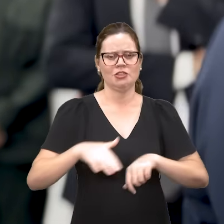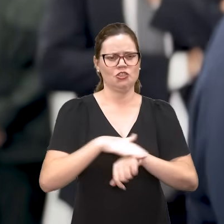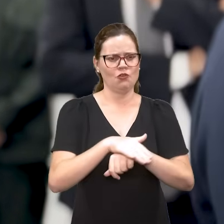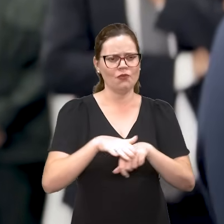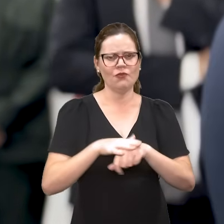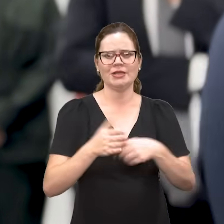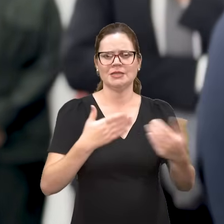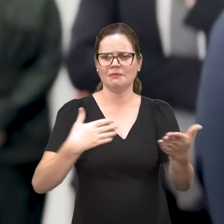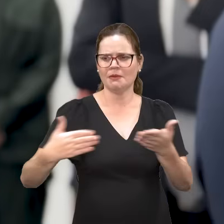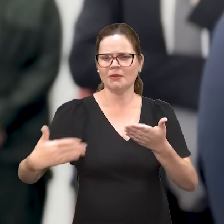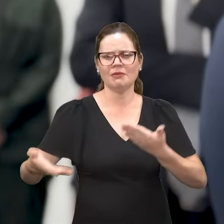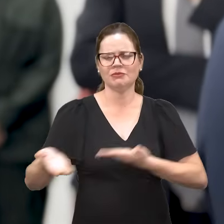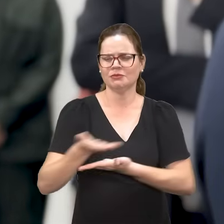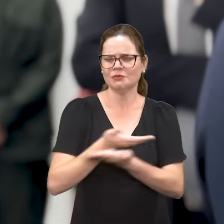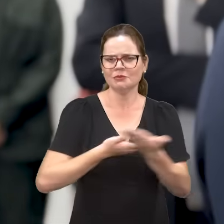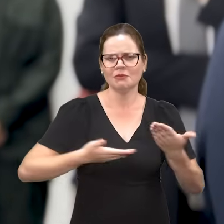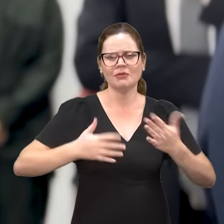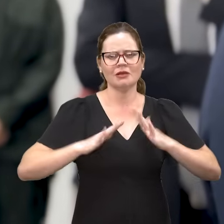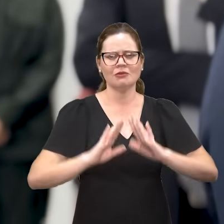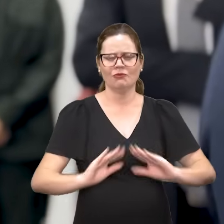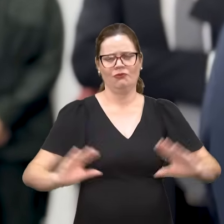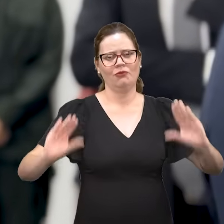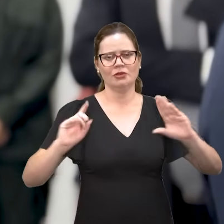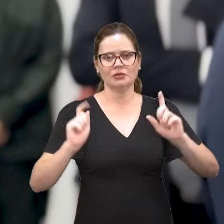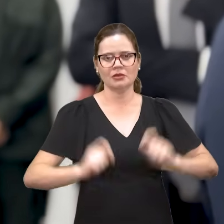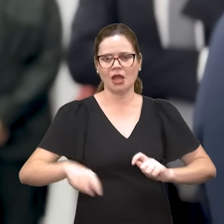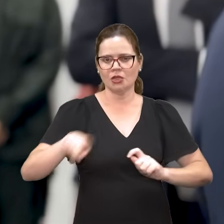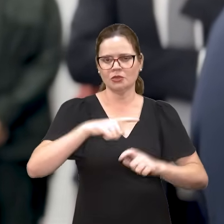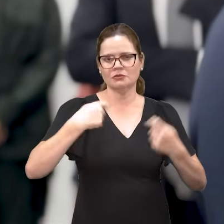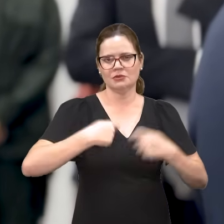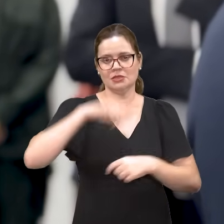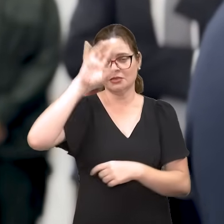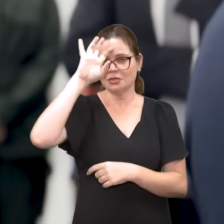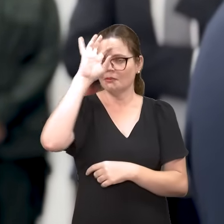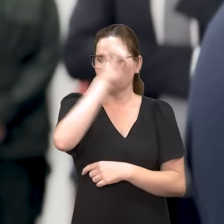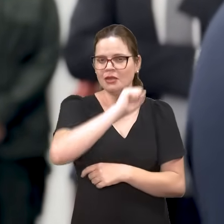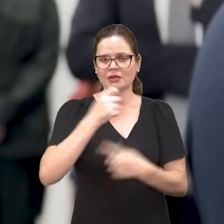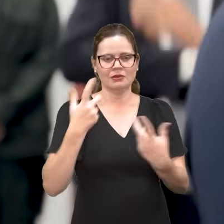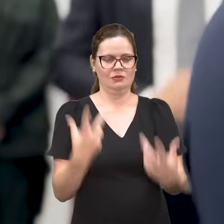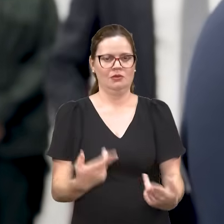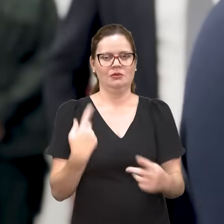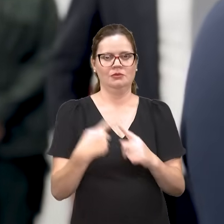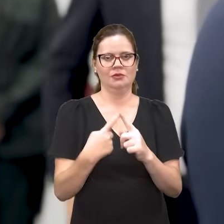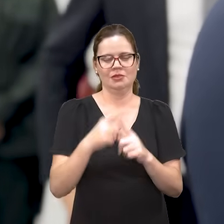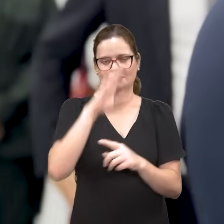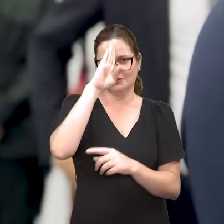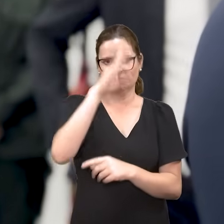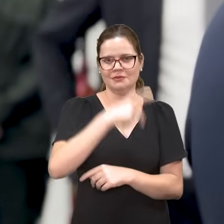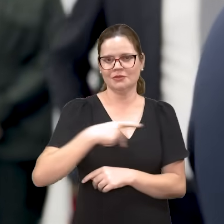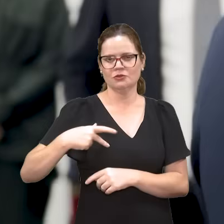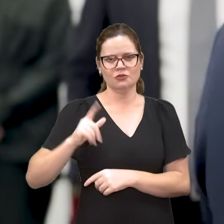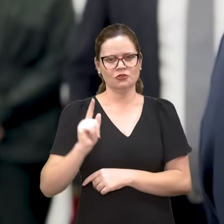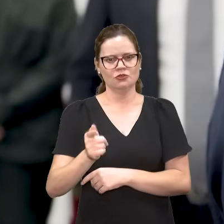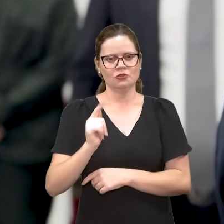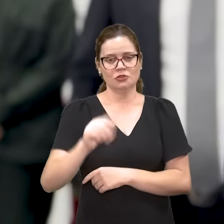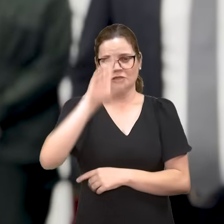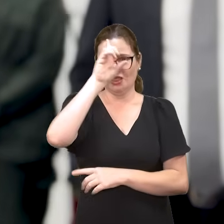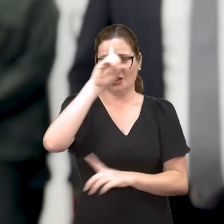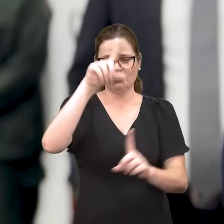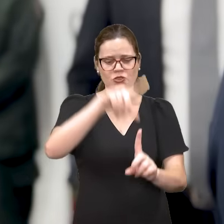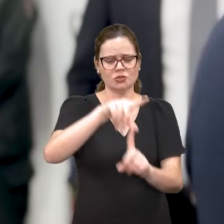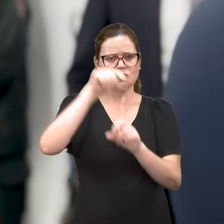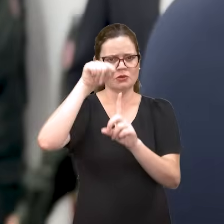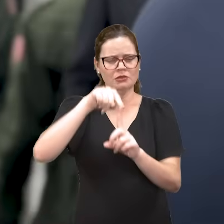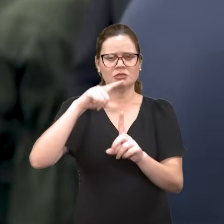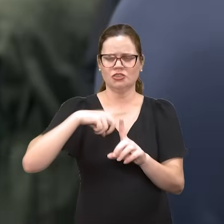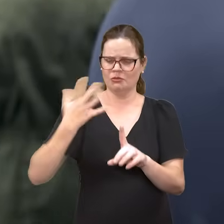bons conselhos e de harmonia. Todas essas lições devem ser entendidas pela sociedade. E principalmente o pastor Gedeuti era um homem escolhido por Deus,